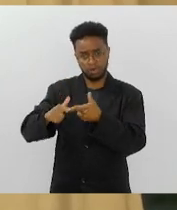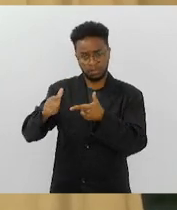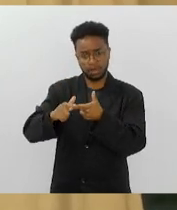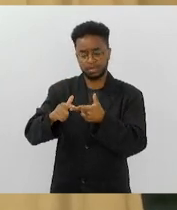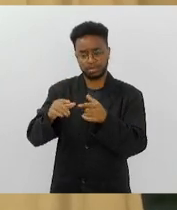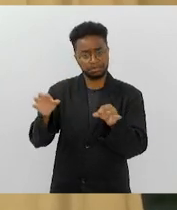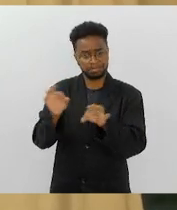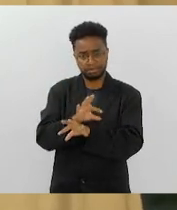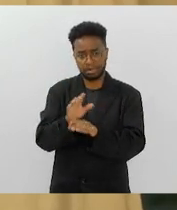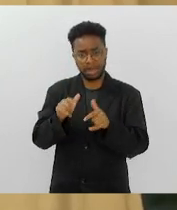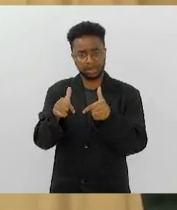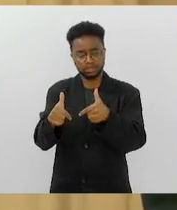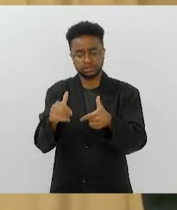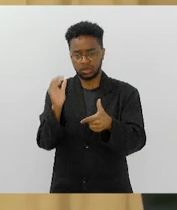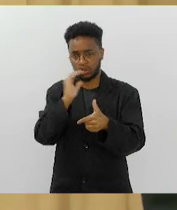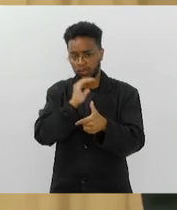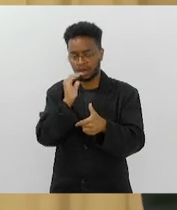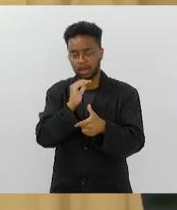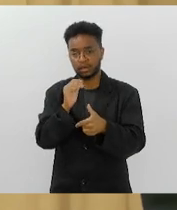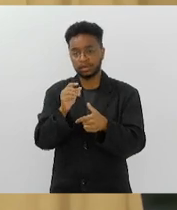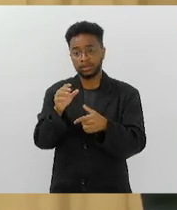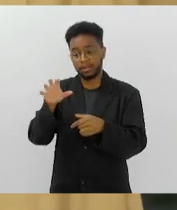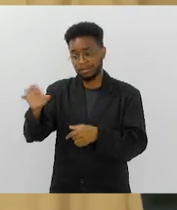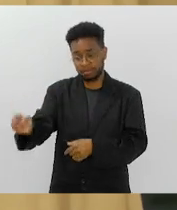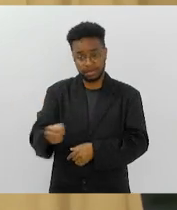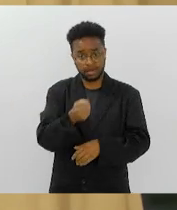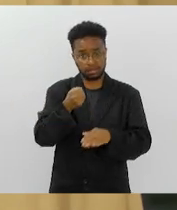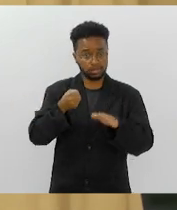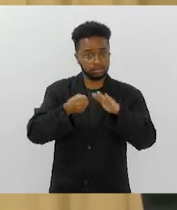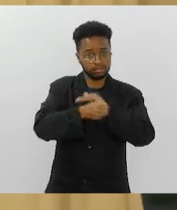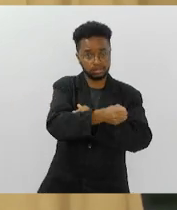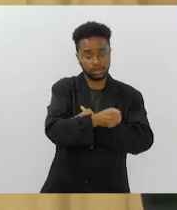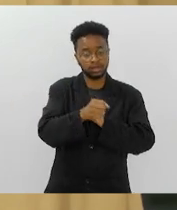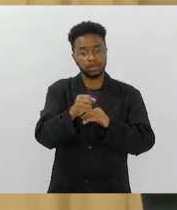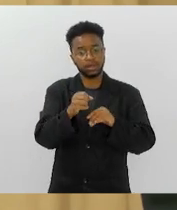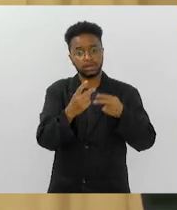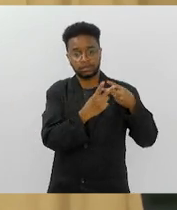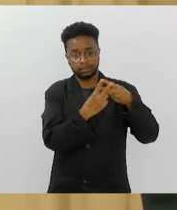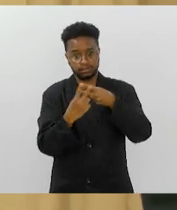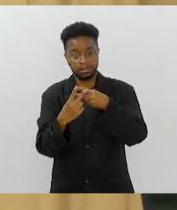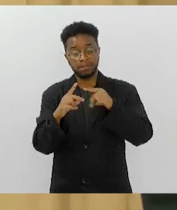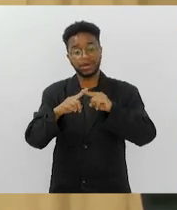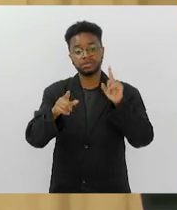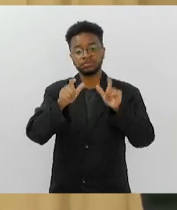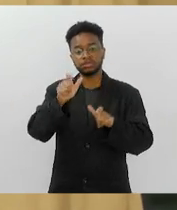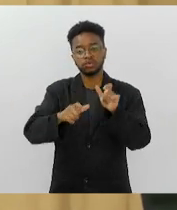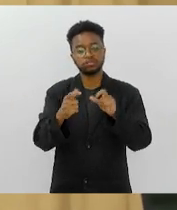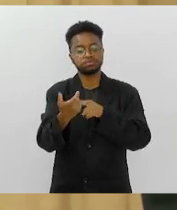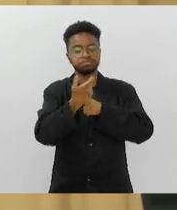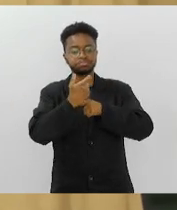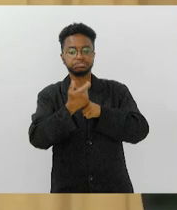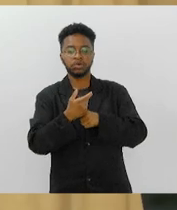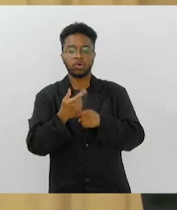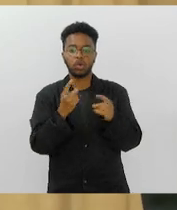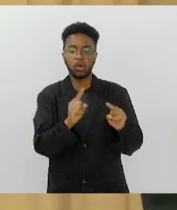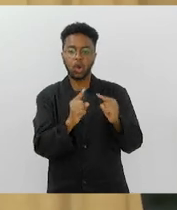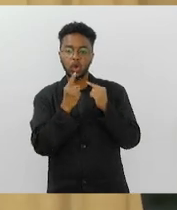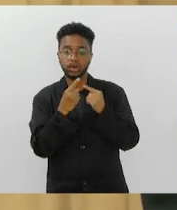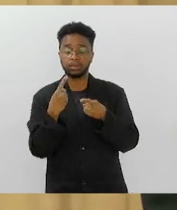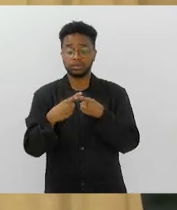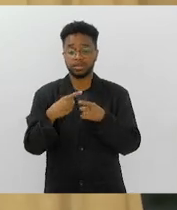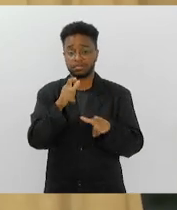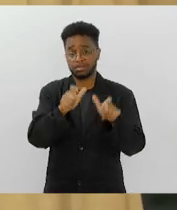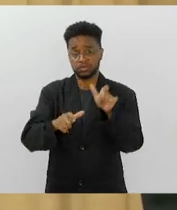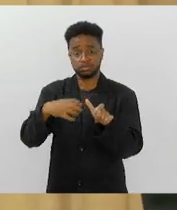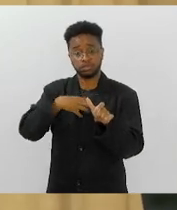né? E retira do local e leva para a delegacia. E, normalmente, eu sou hostilizado por isso. Porque alguém não está satisfeito